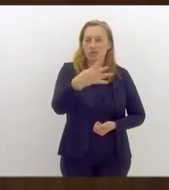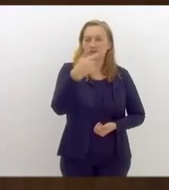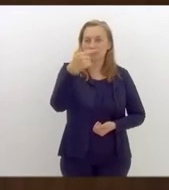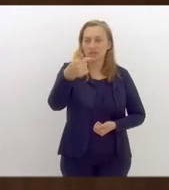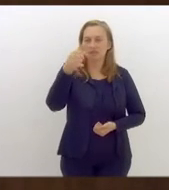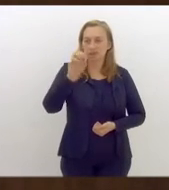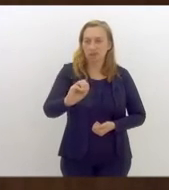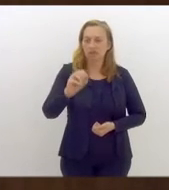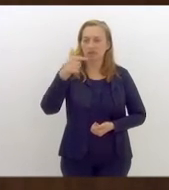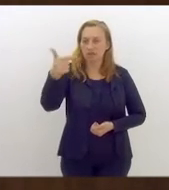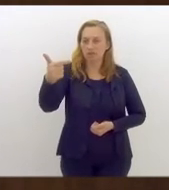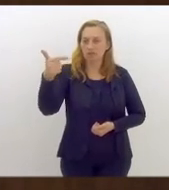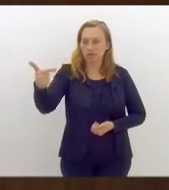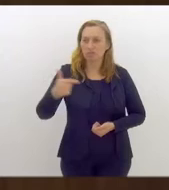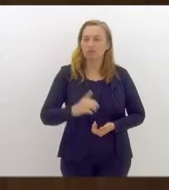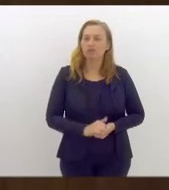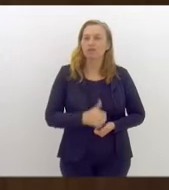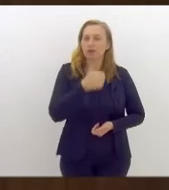1470 de 2022,